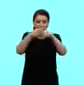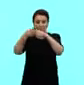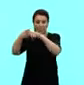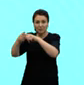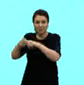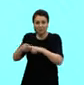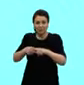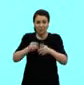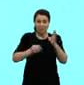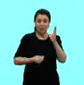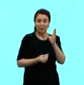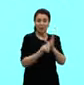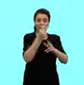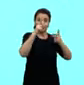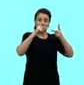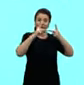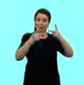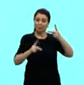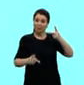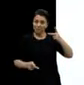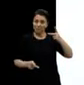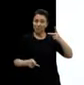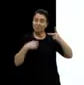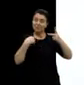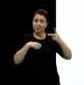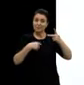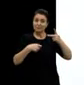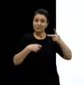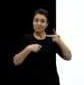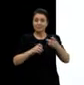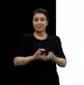a proteína em questão, de interesse.